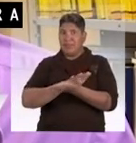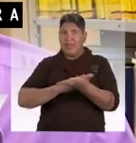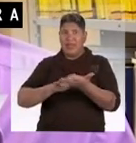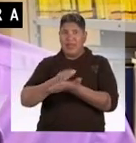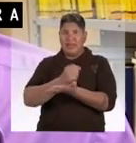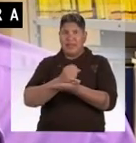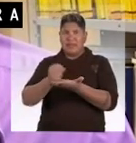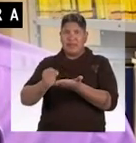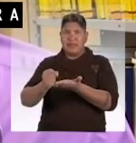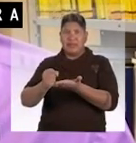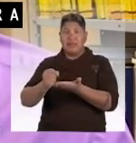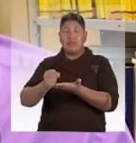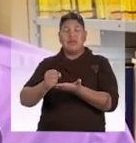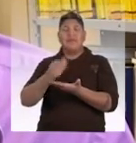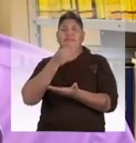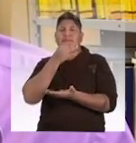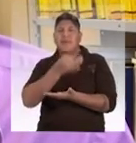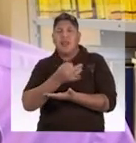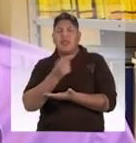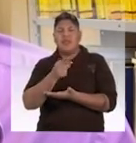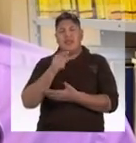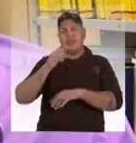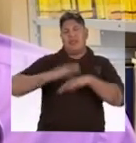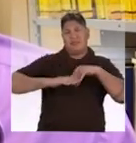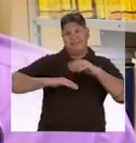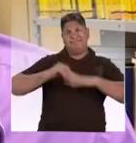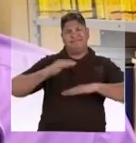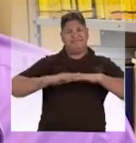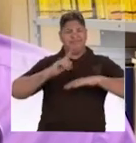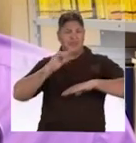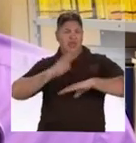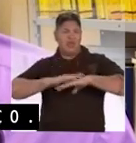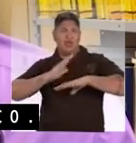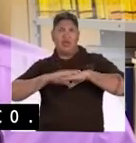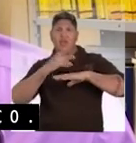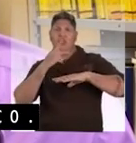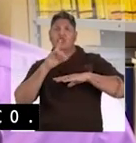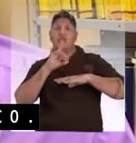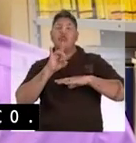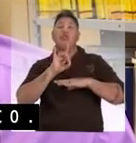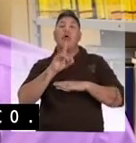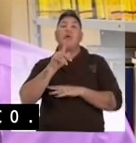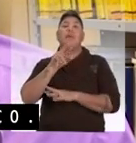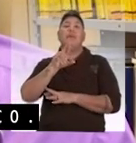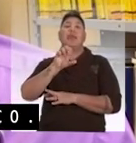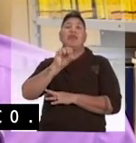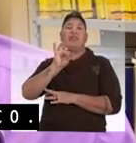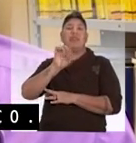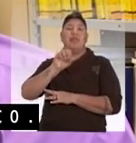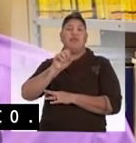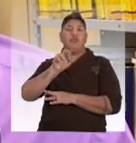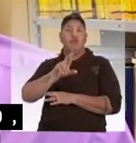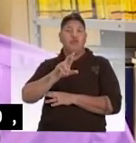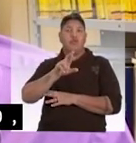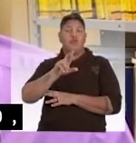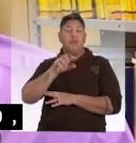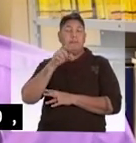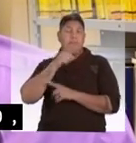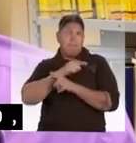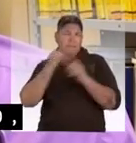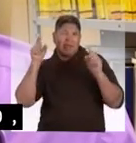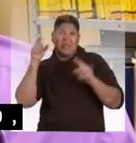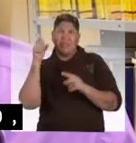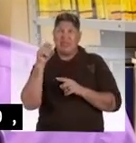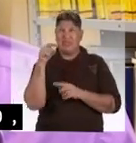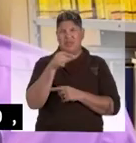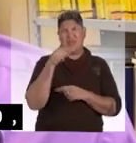registra sua carteira, argumentando que esse trabalhador é um autônomo ou um prestador de serviço. Todavia, se